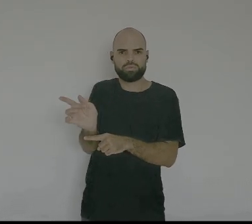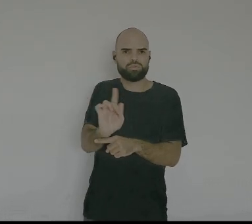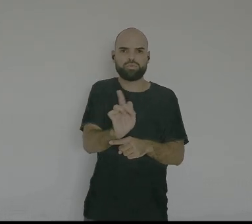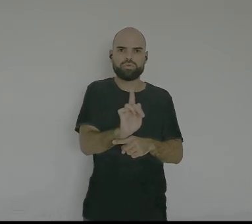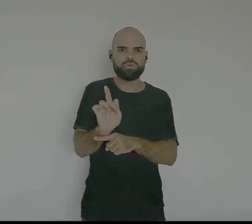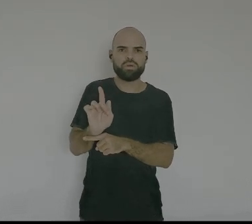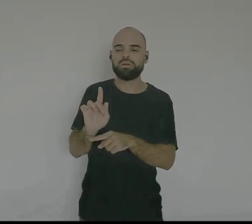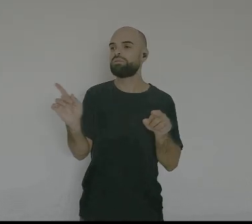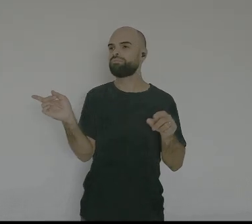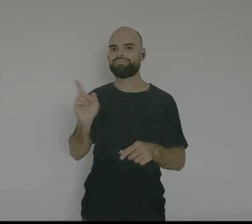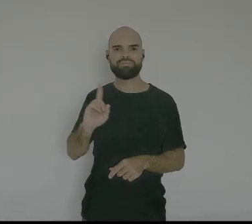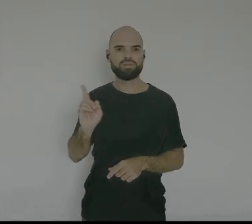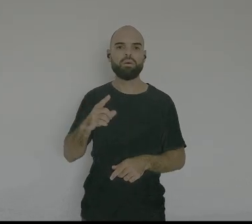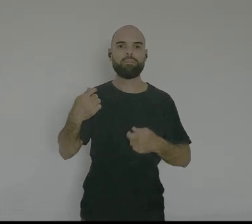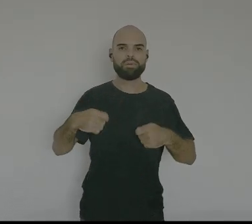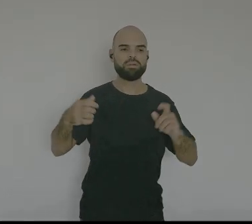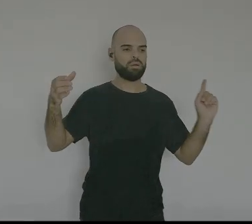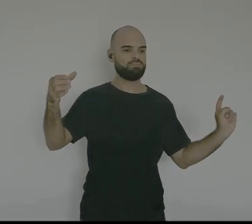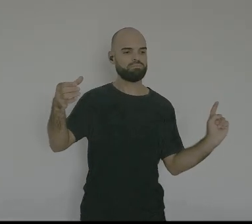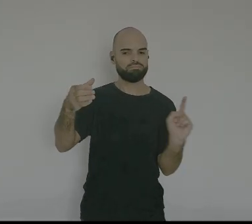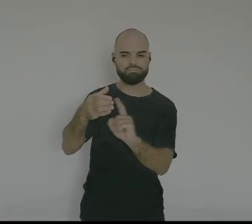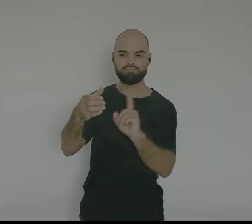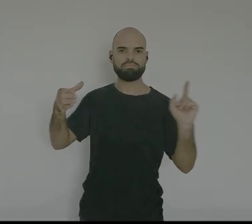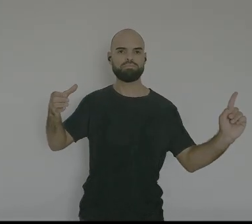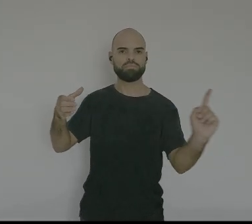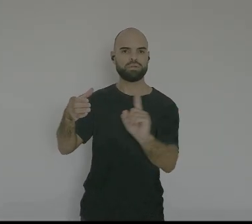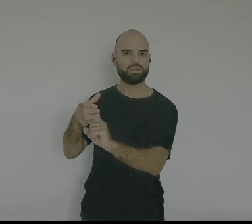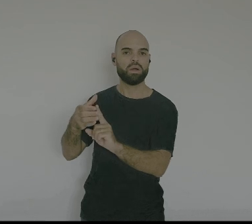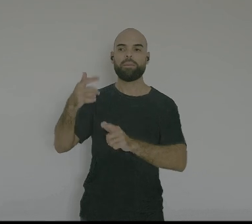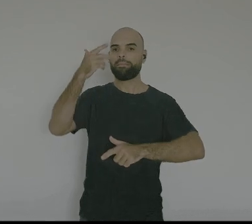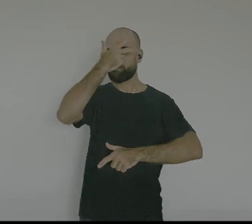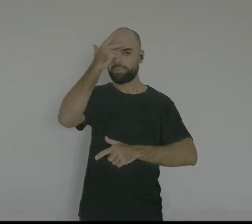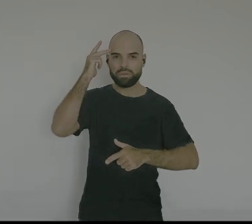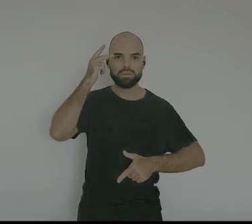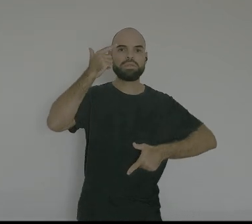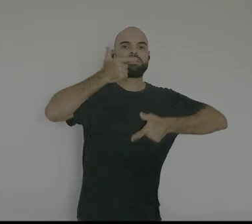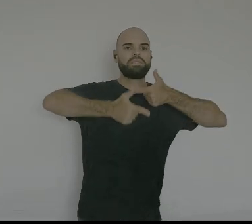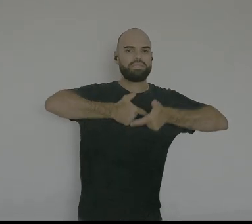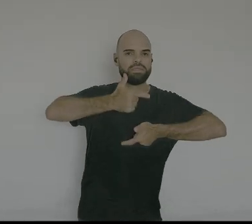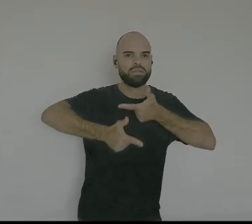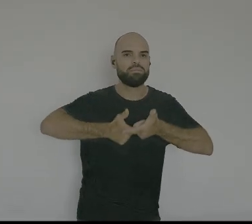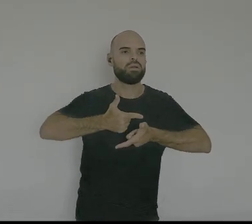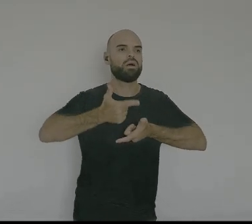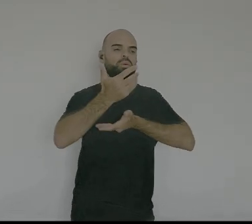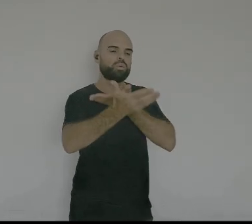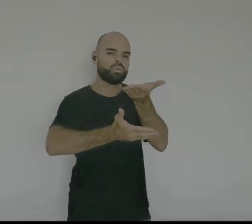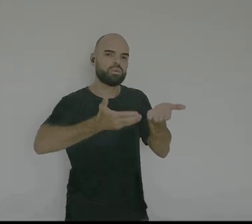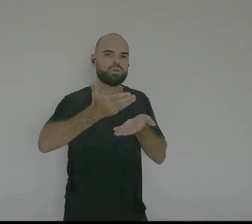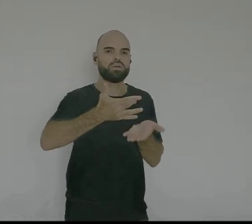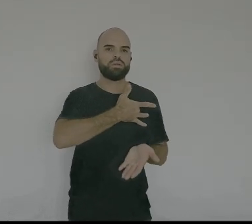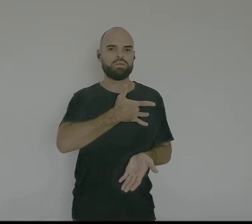a presença dos prestadores, e não só dos gestores.